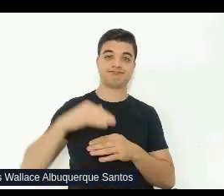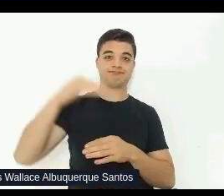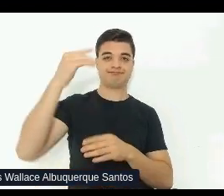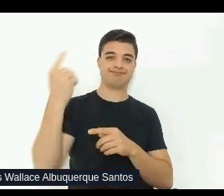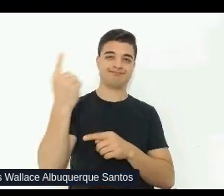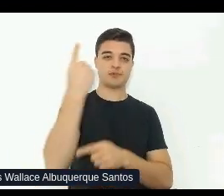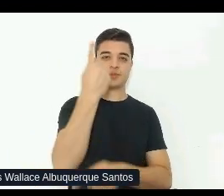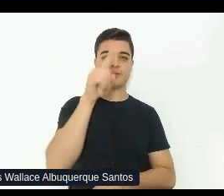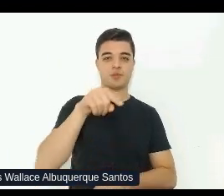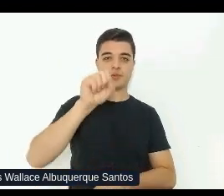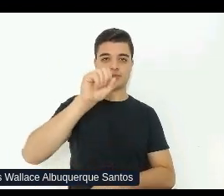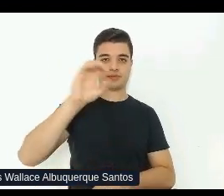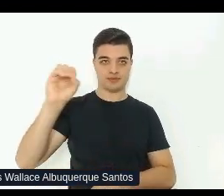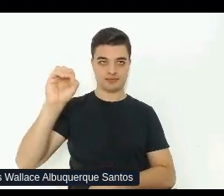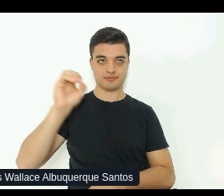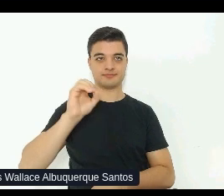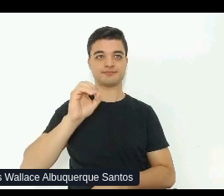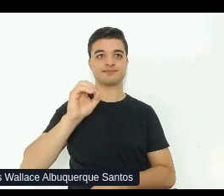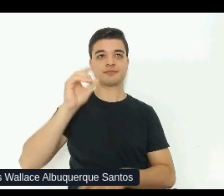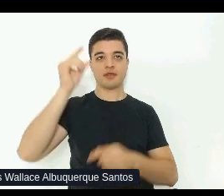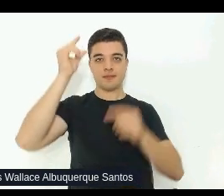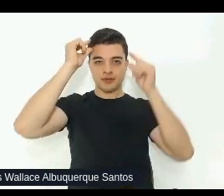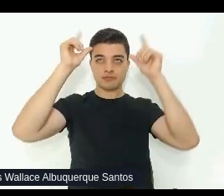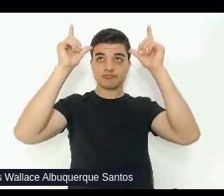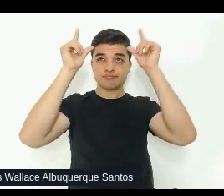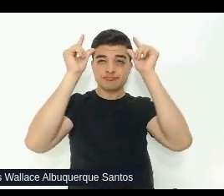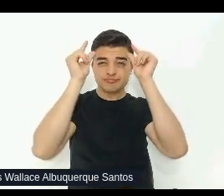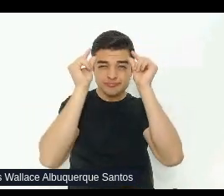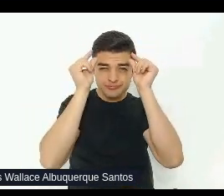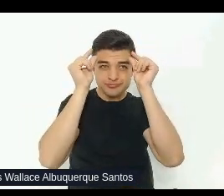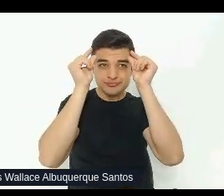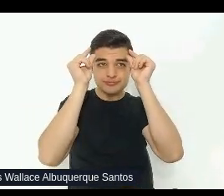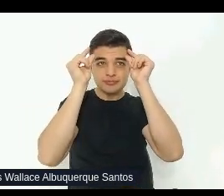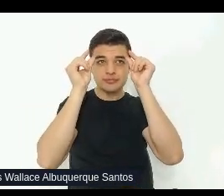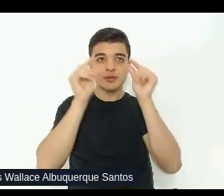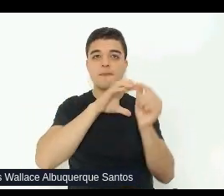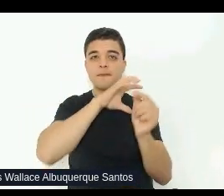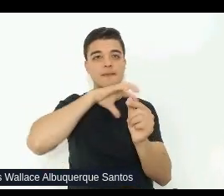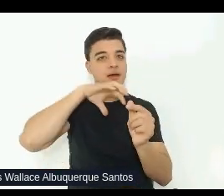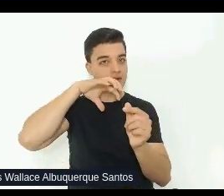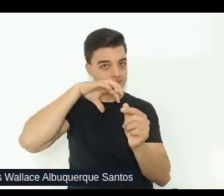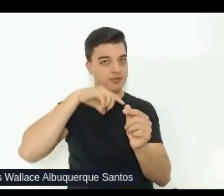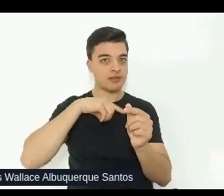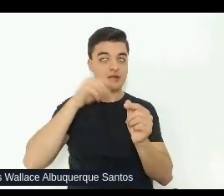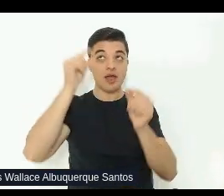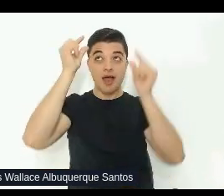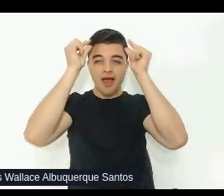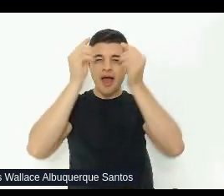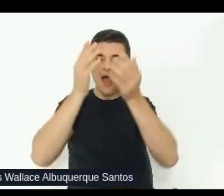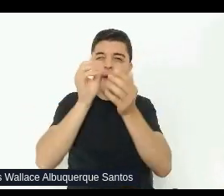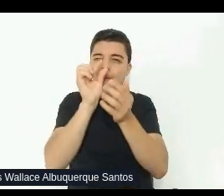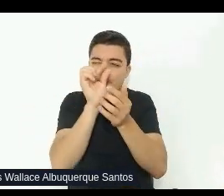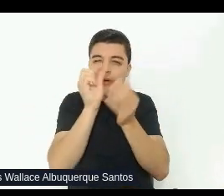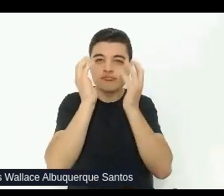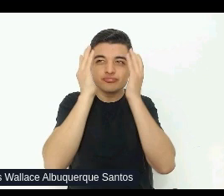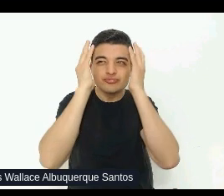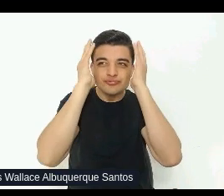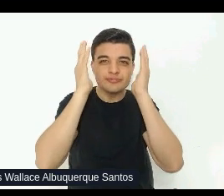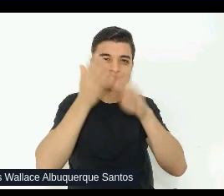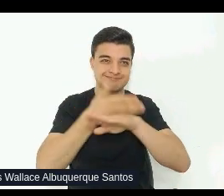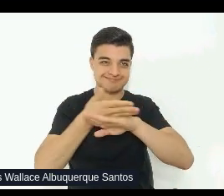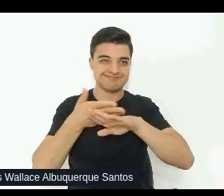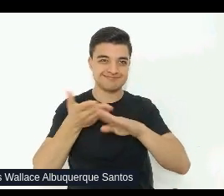cor parda, cabelo bem curtinho, com os cabelos brancos já, porque eu tenho 2 filhas pequenas